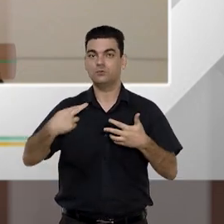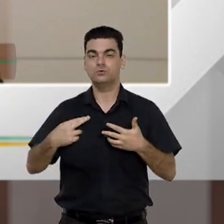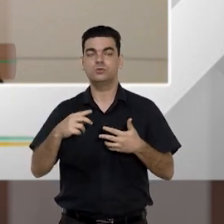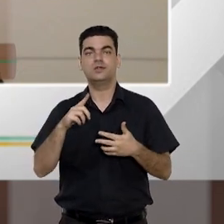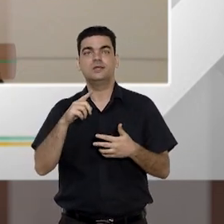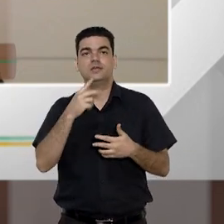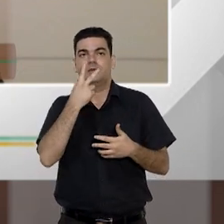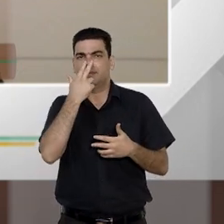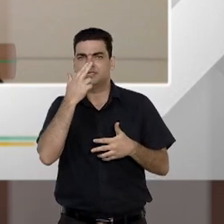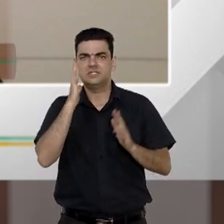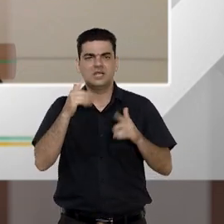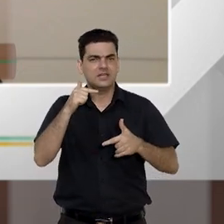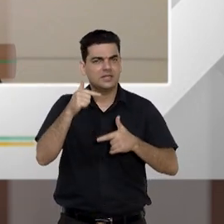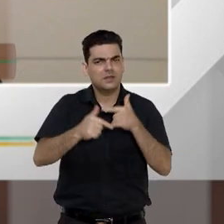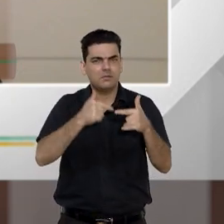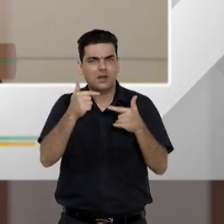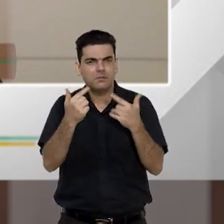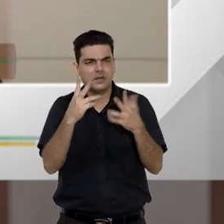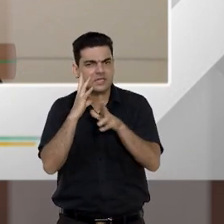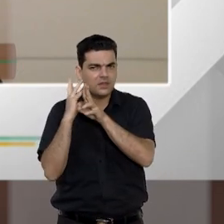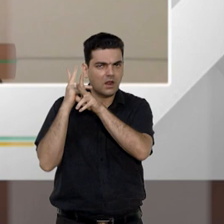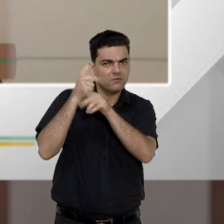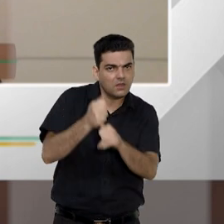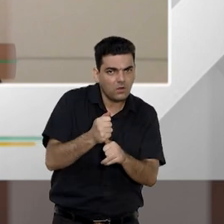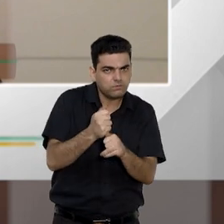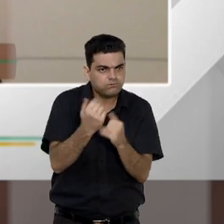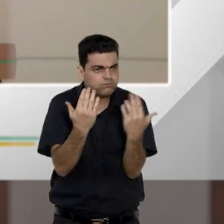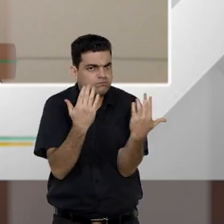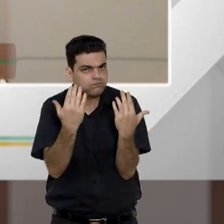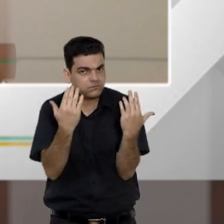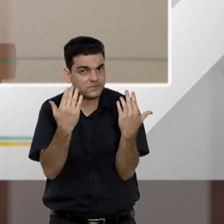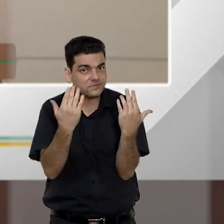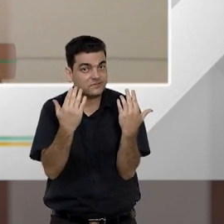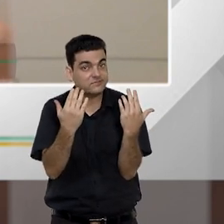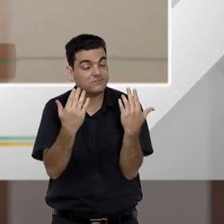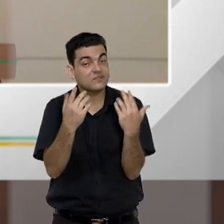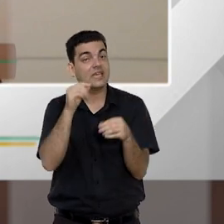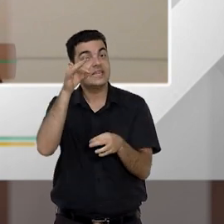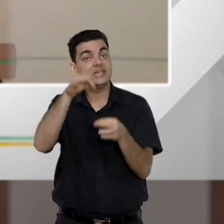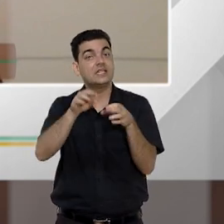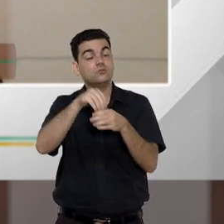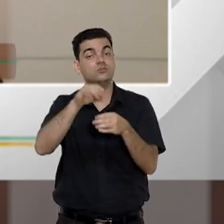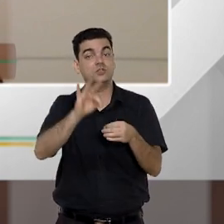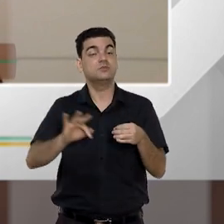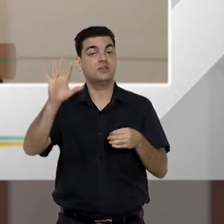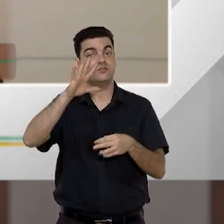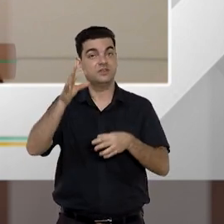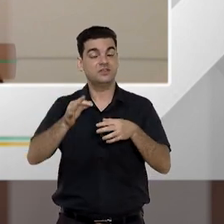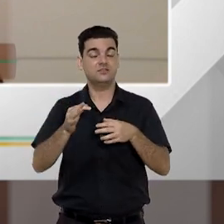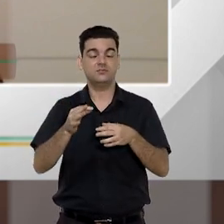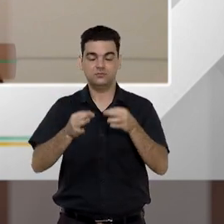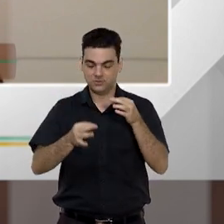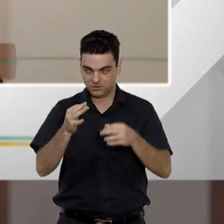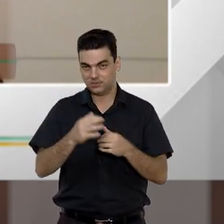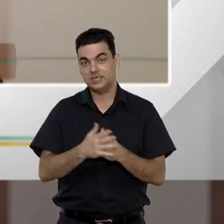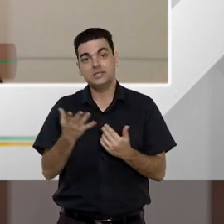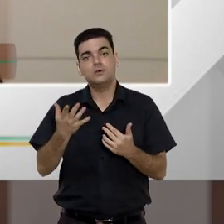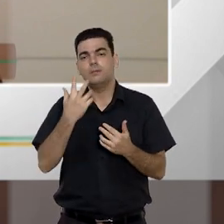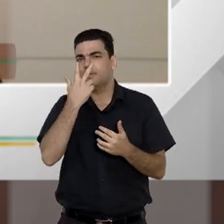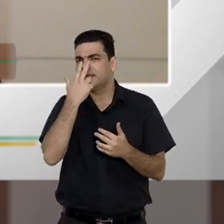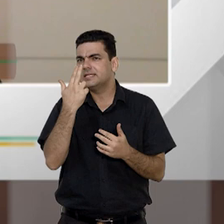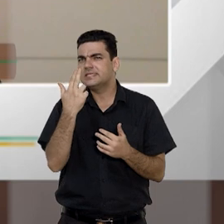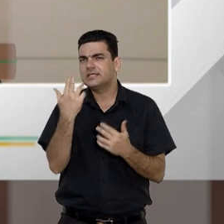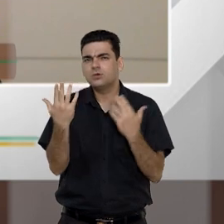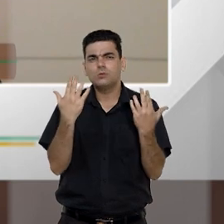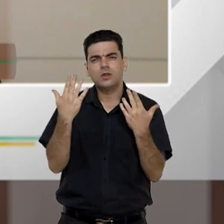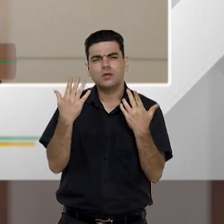turma recursal, embora atue como uma instância revisora, ela é realmente instância revisora do Juizado Especial Federal,